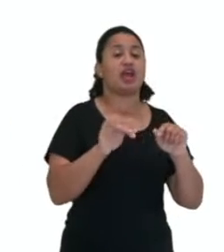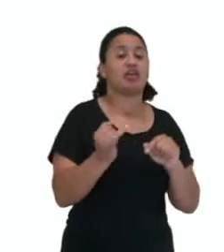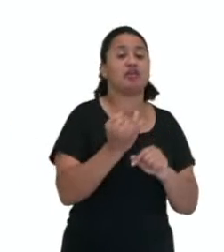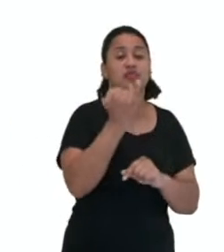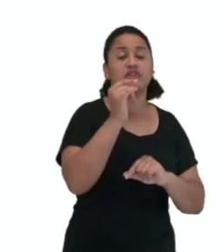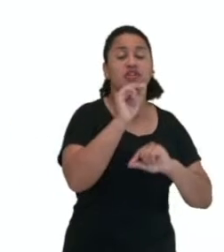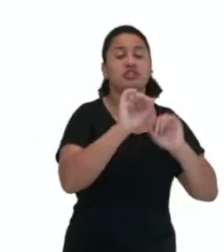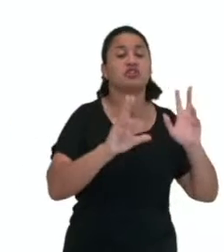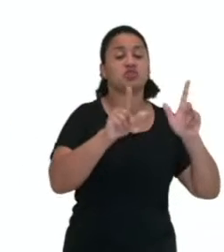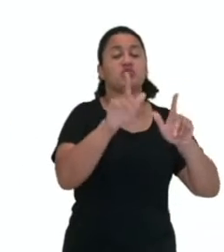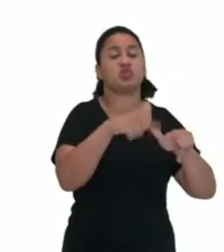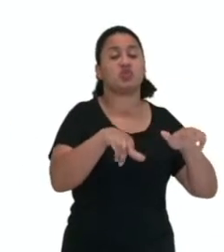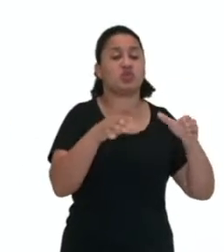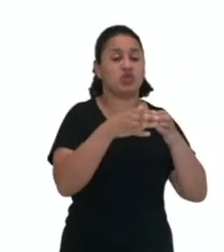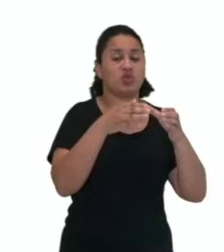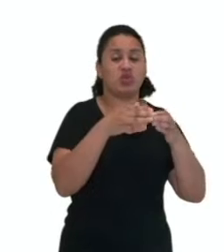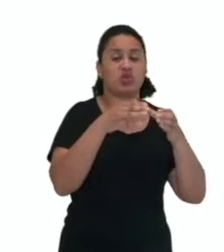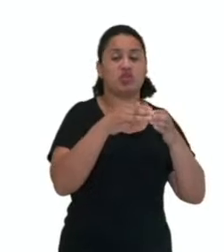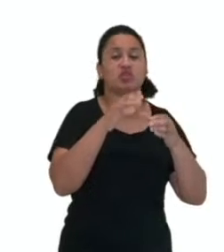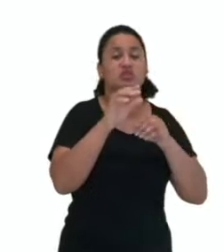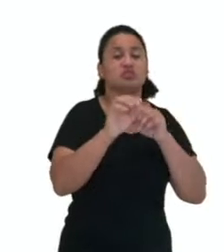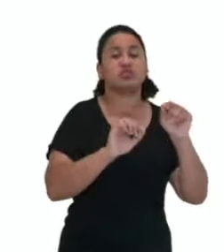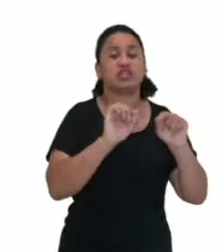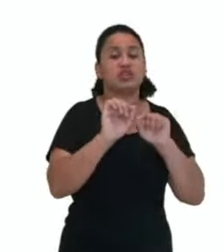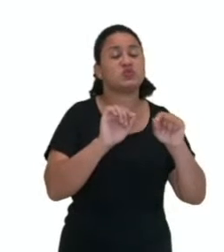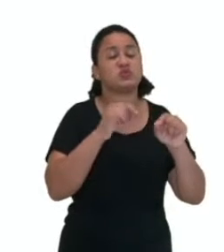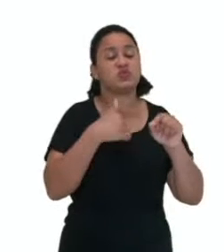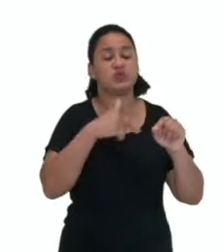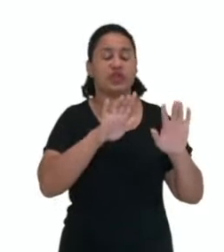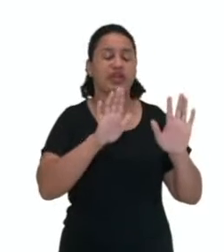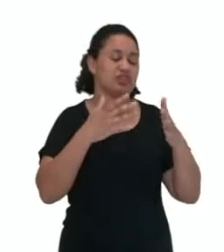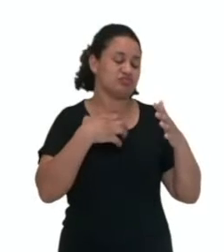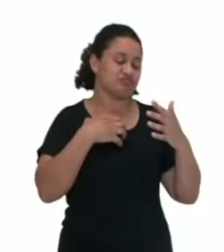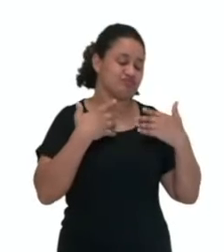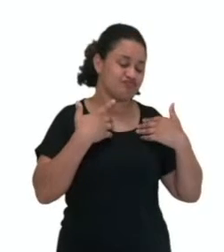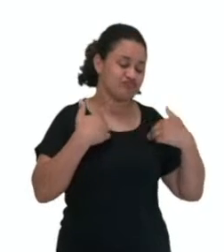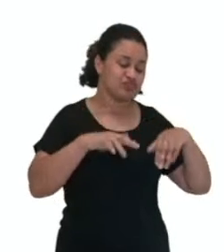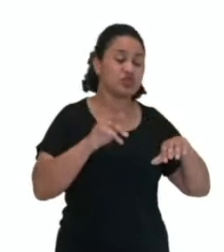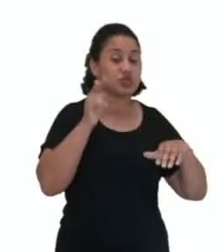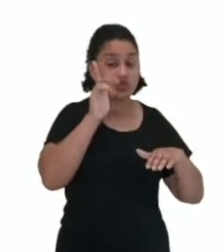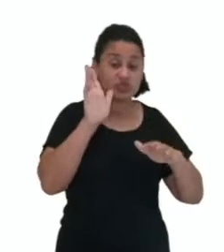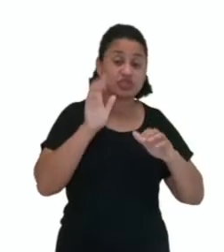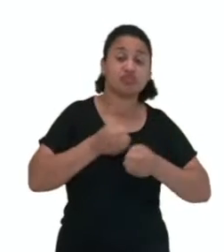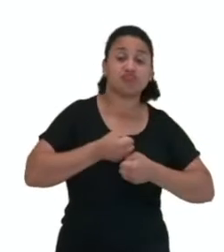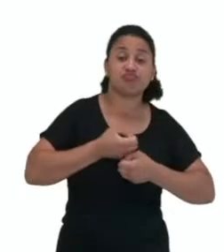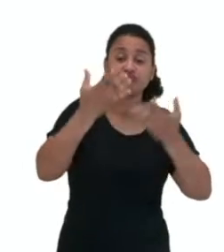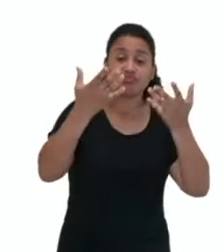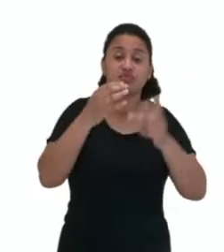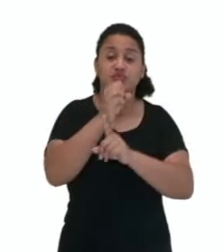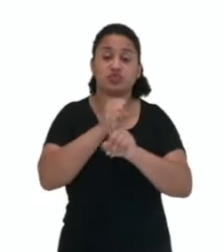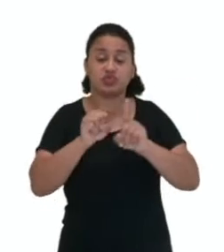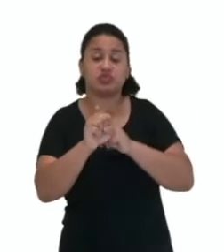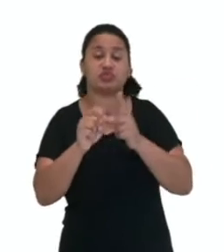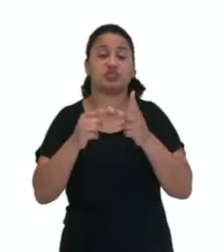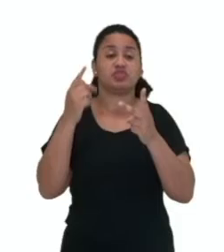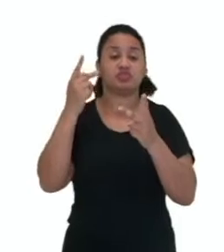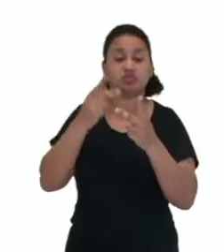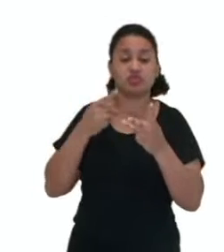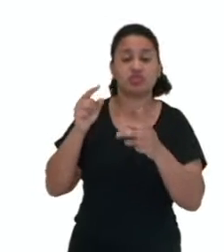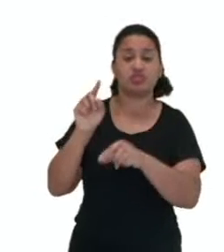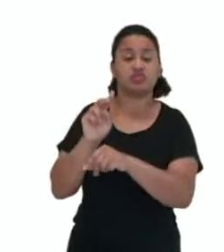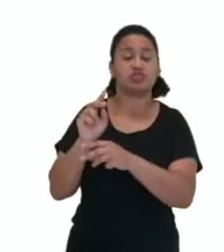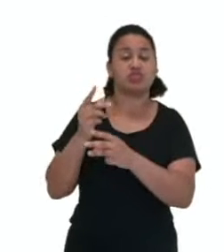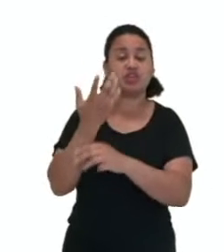para a comunidade sair do anonimato e passa a ter maior expressão social, política, ambiental